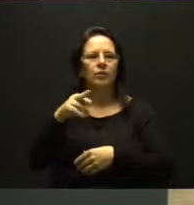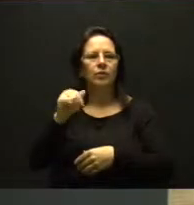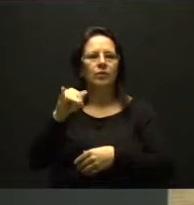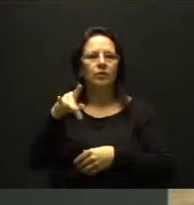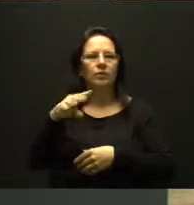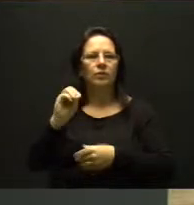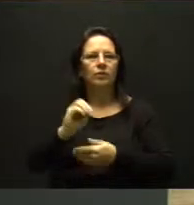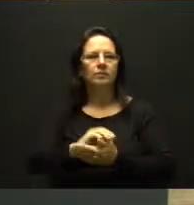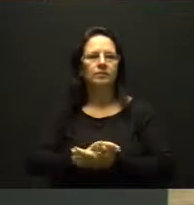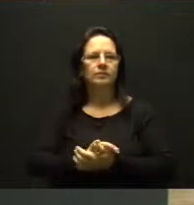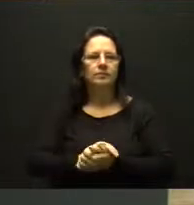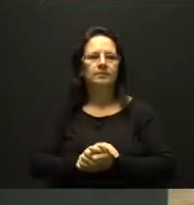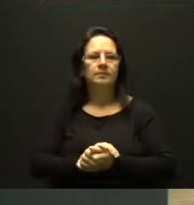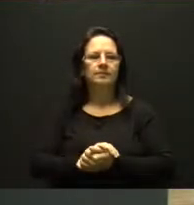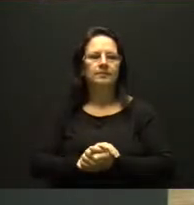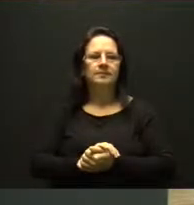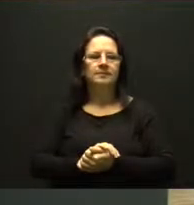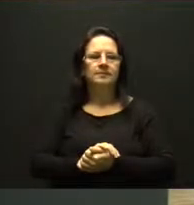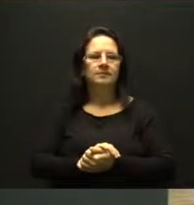campeão